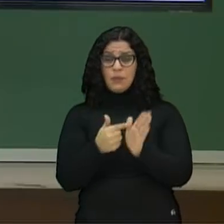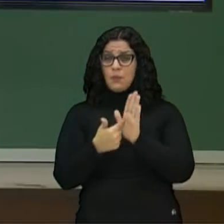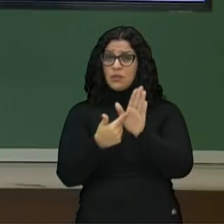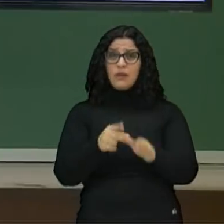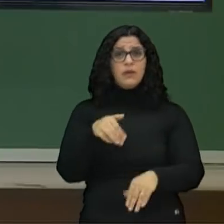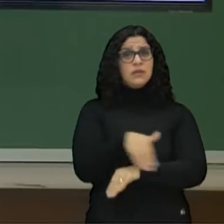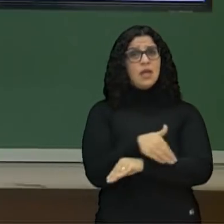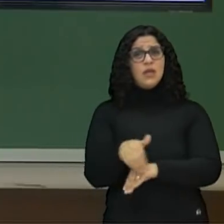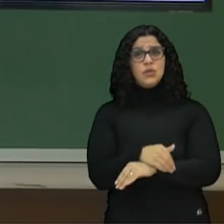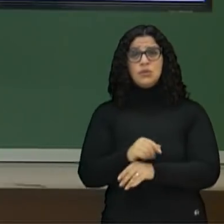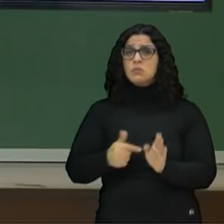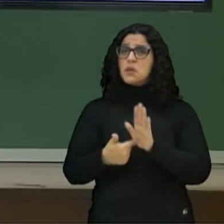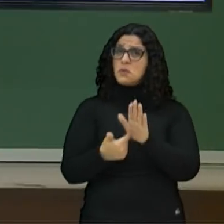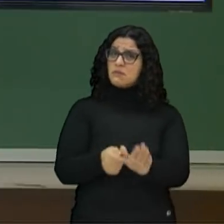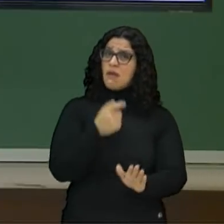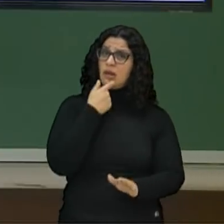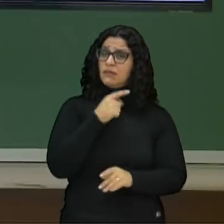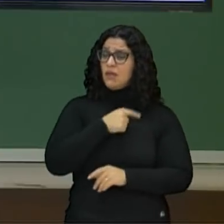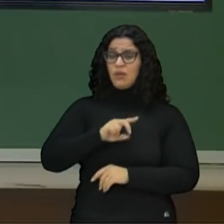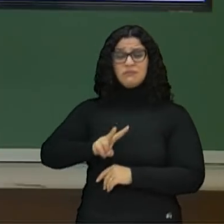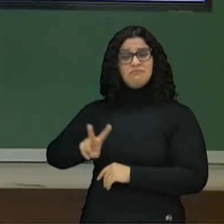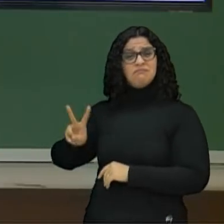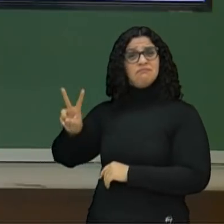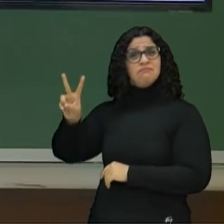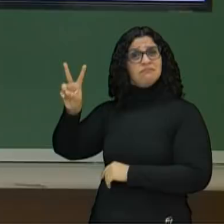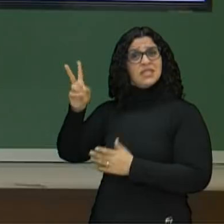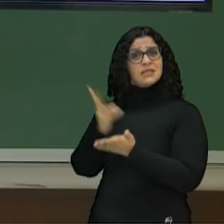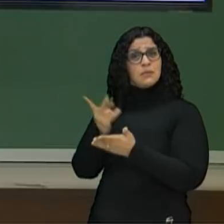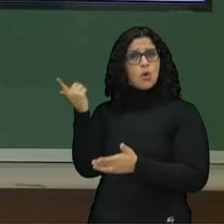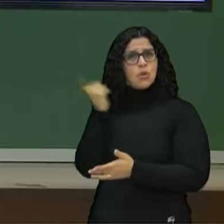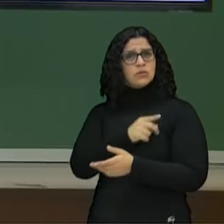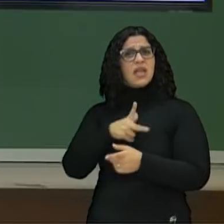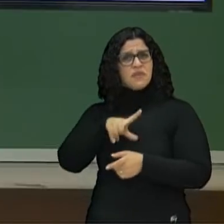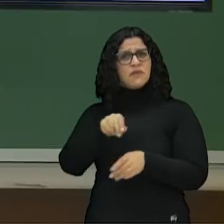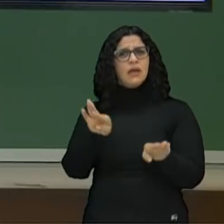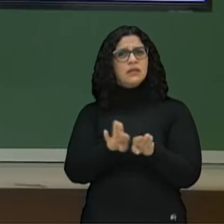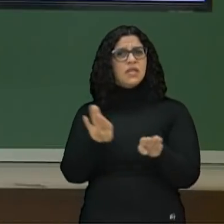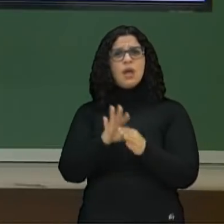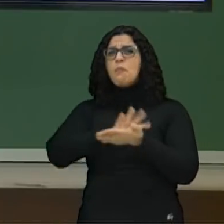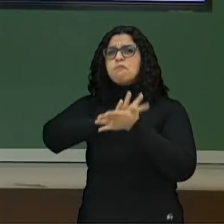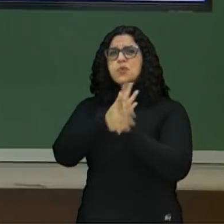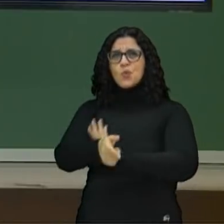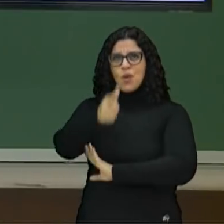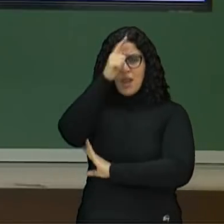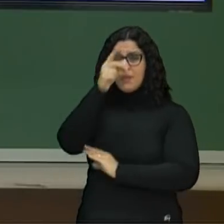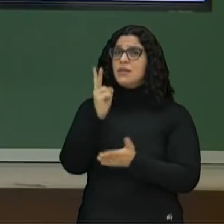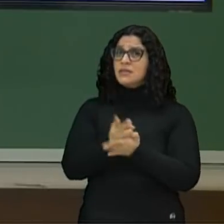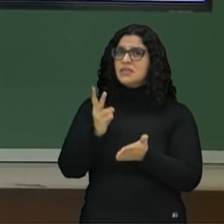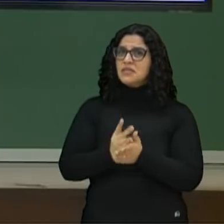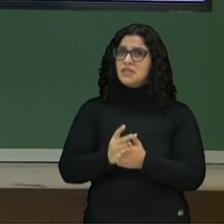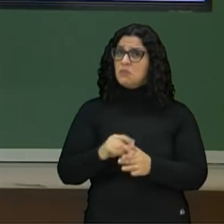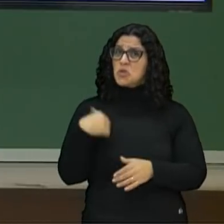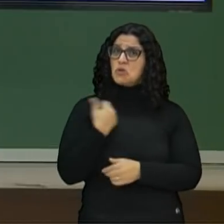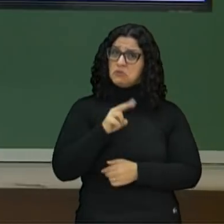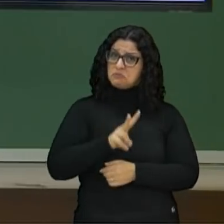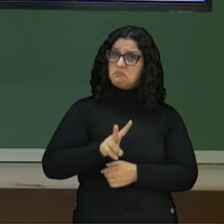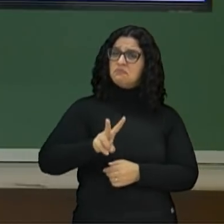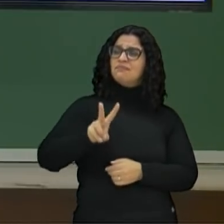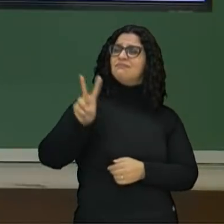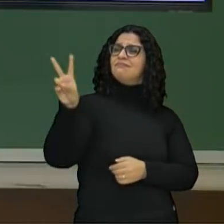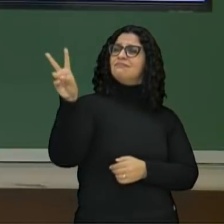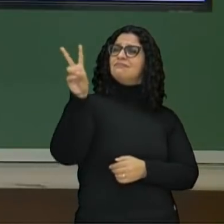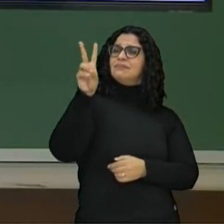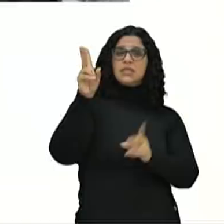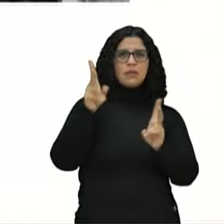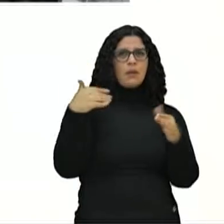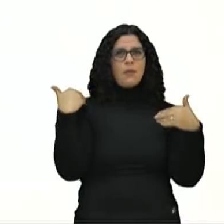às ruas então para mostrar essa ação prática. E sempre mostrando o otimismo nesse símbolo dele do V da vitória. Tá aí a